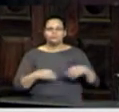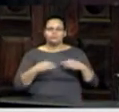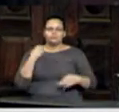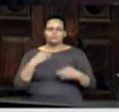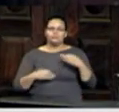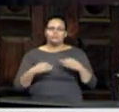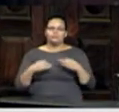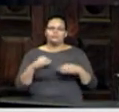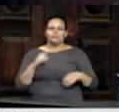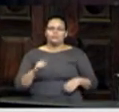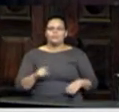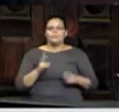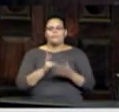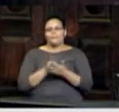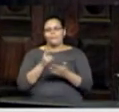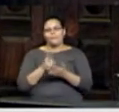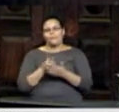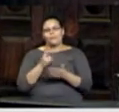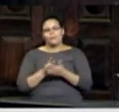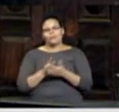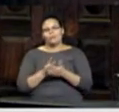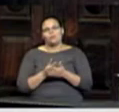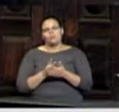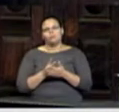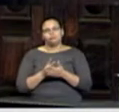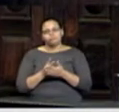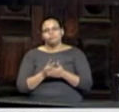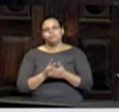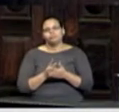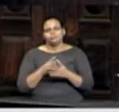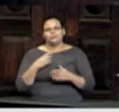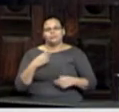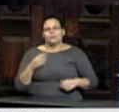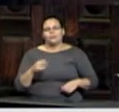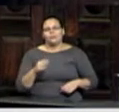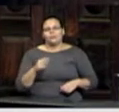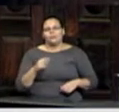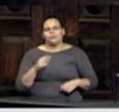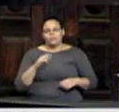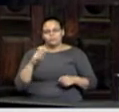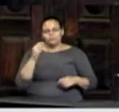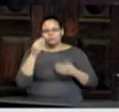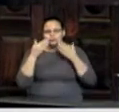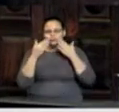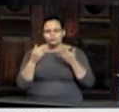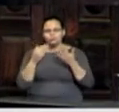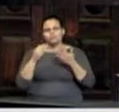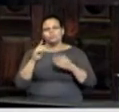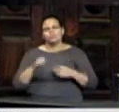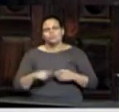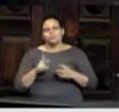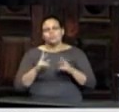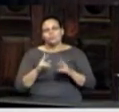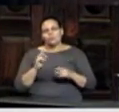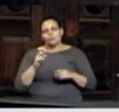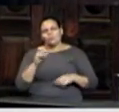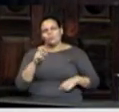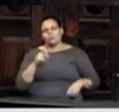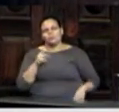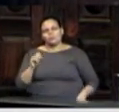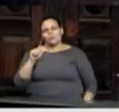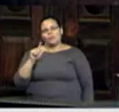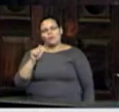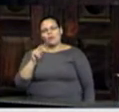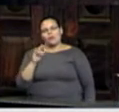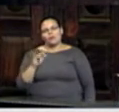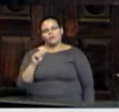Justiça siga o mesmo tom implacável demonstrado em operações como a Lava Jato. O povo, em